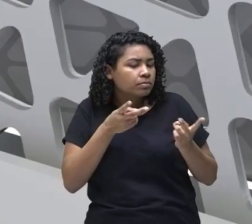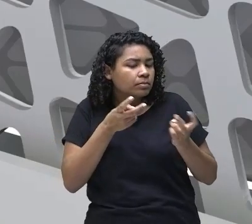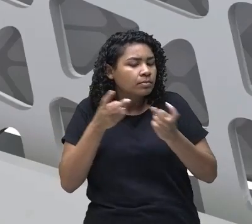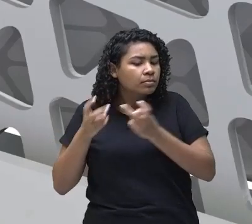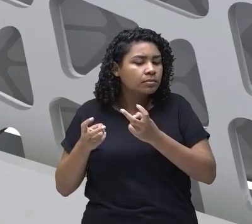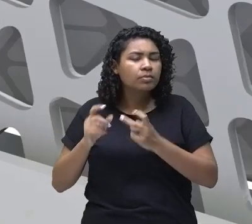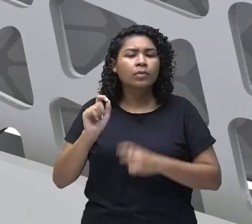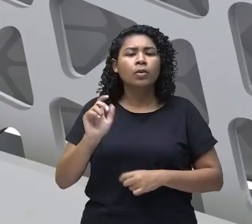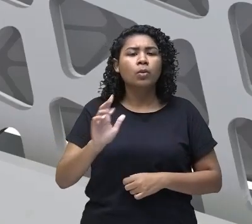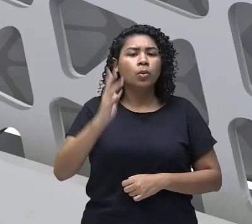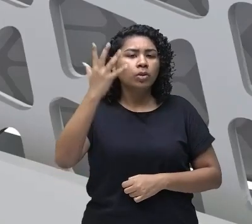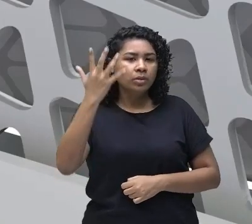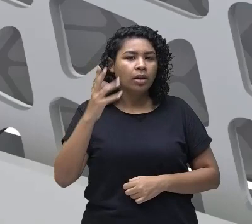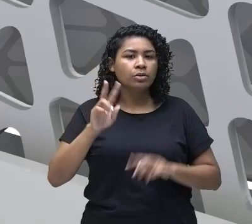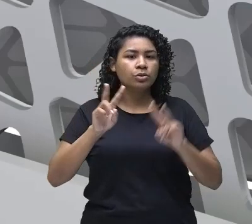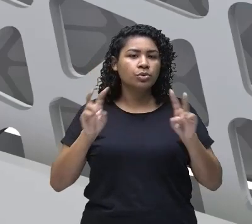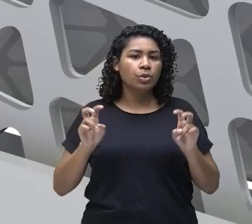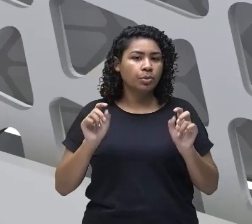impactos, né, dos